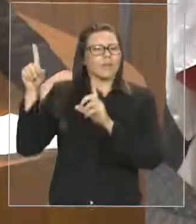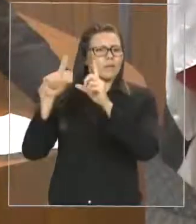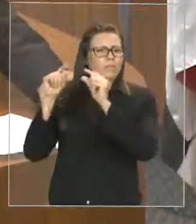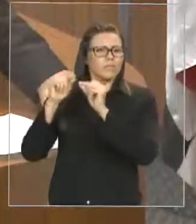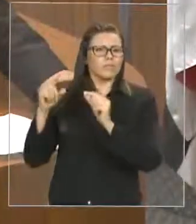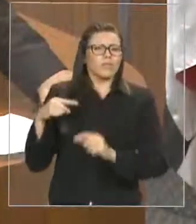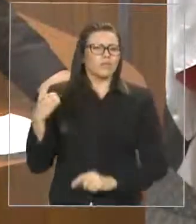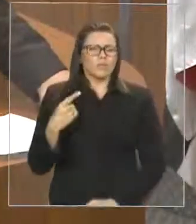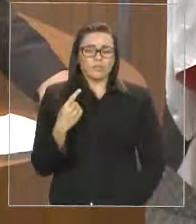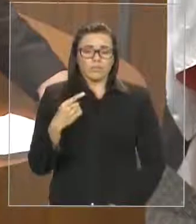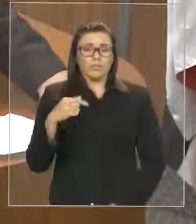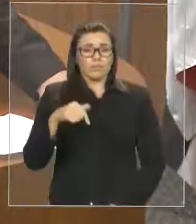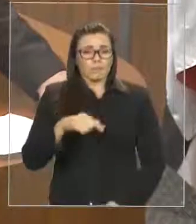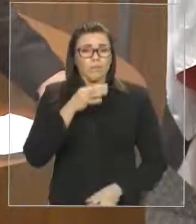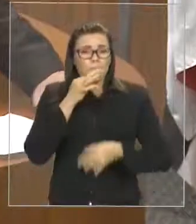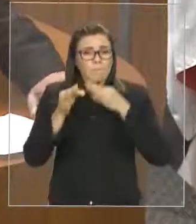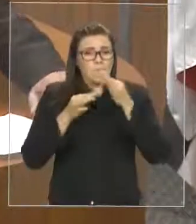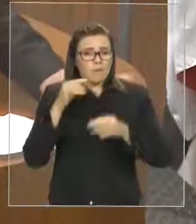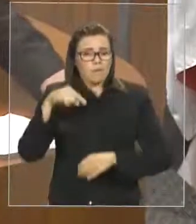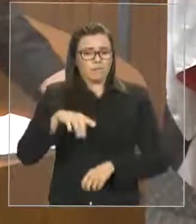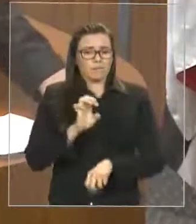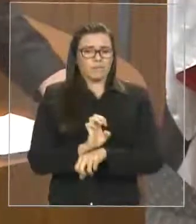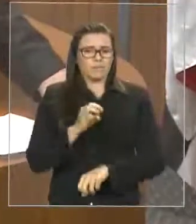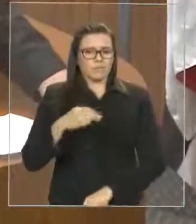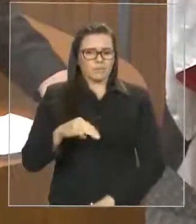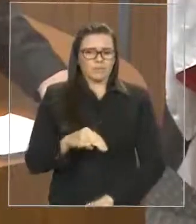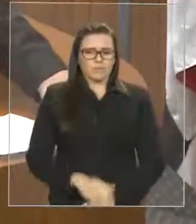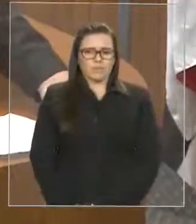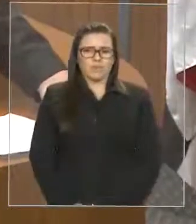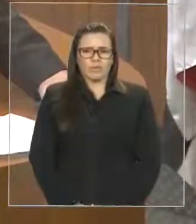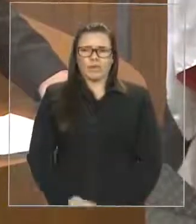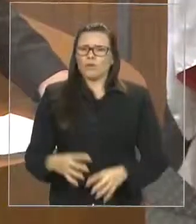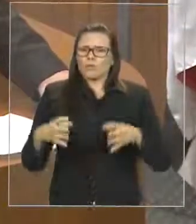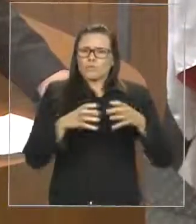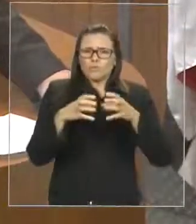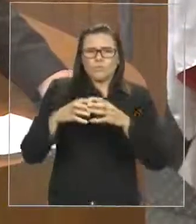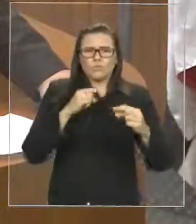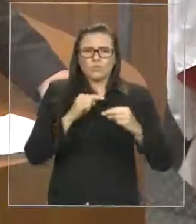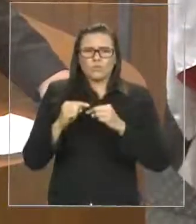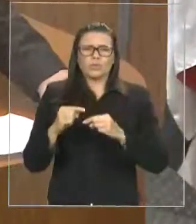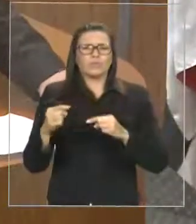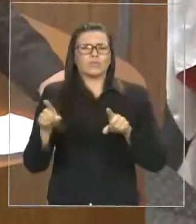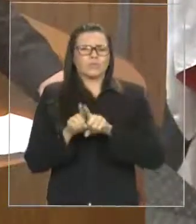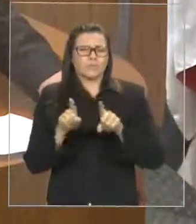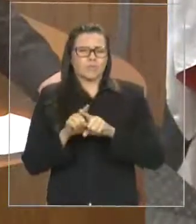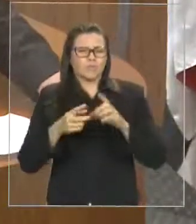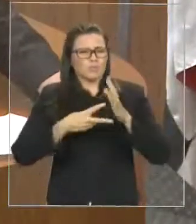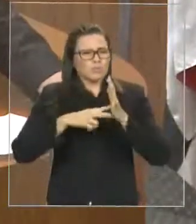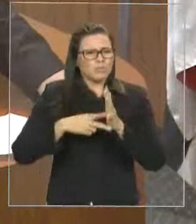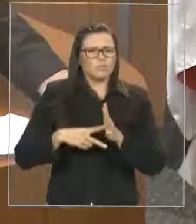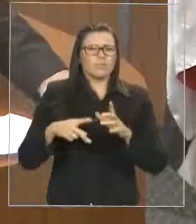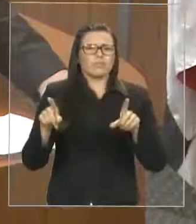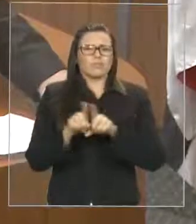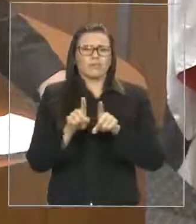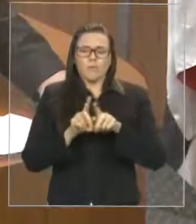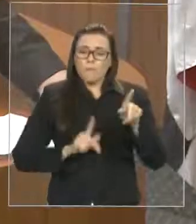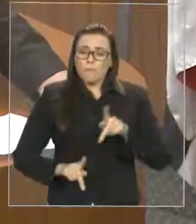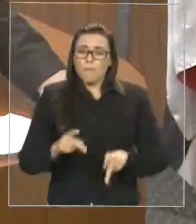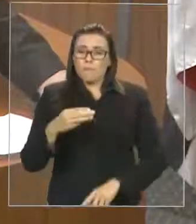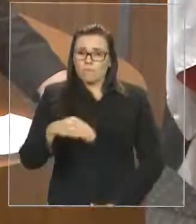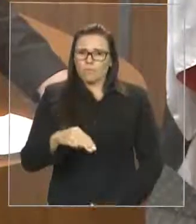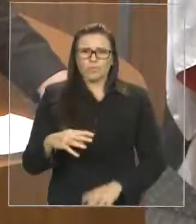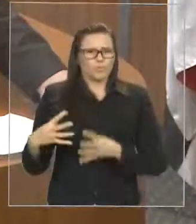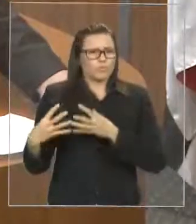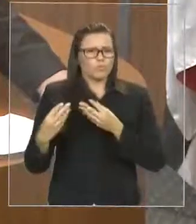só do Ministério Público, do Poder Judiciário, dos partidos políticos, dos sindicatos, dos cidadãos, mas, enfim, de todos aqueles que